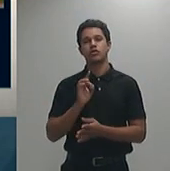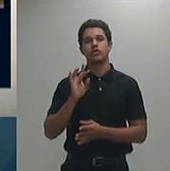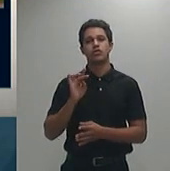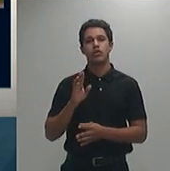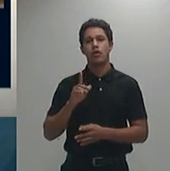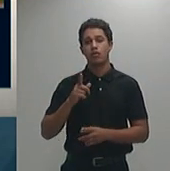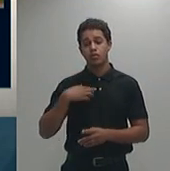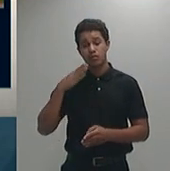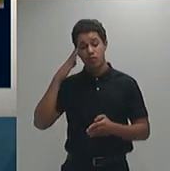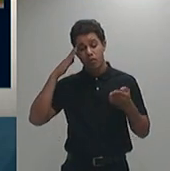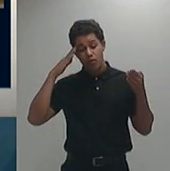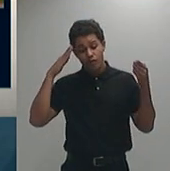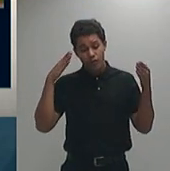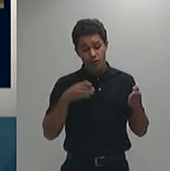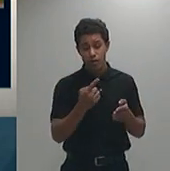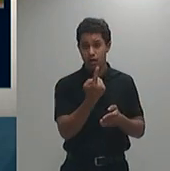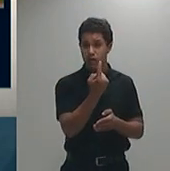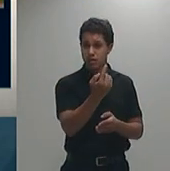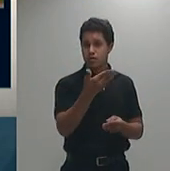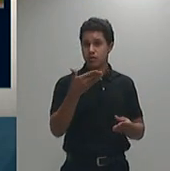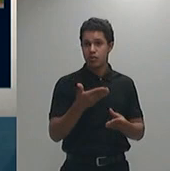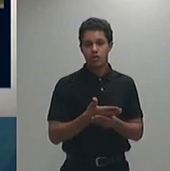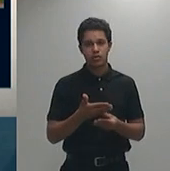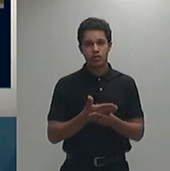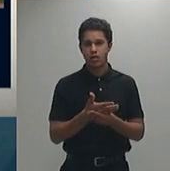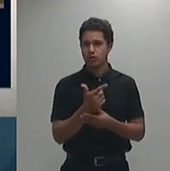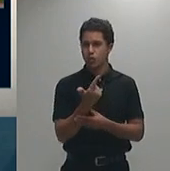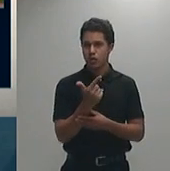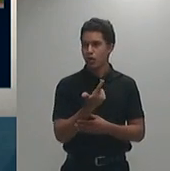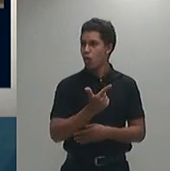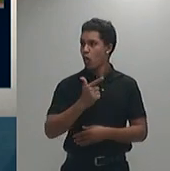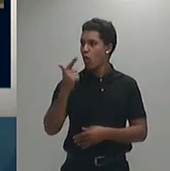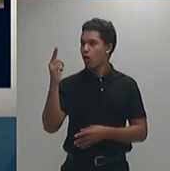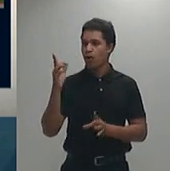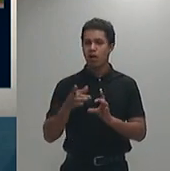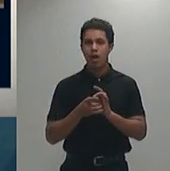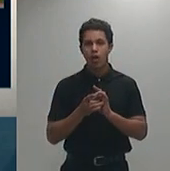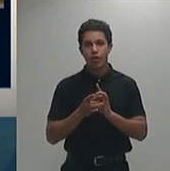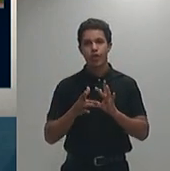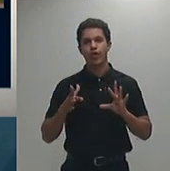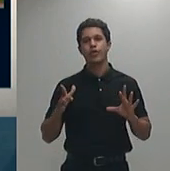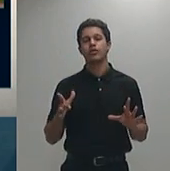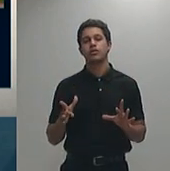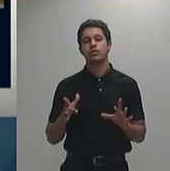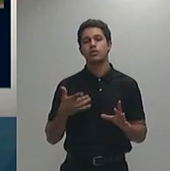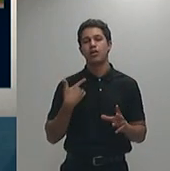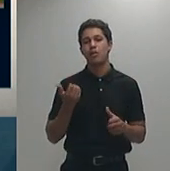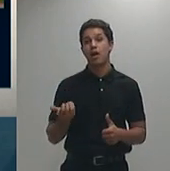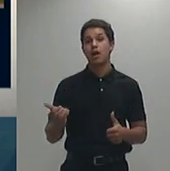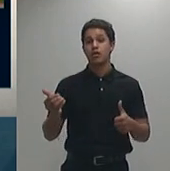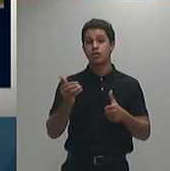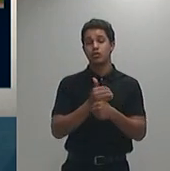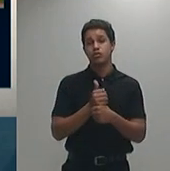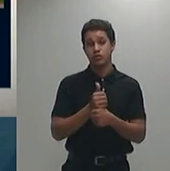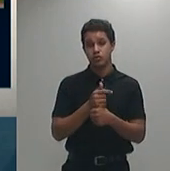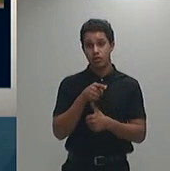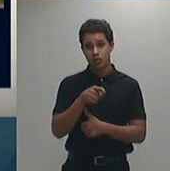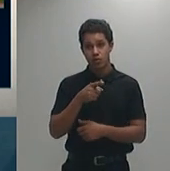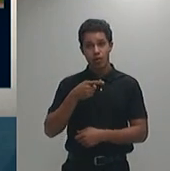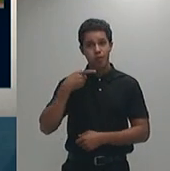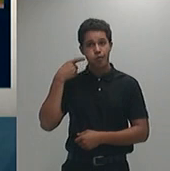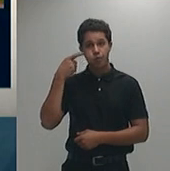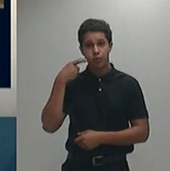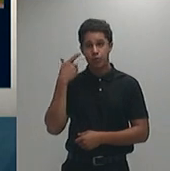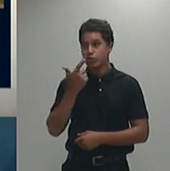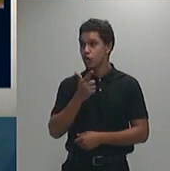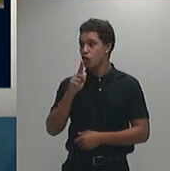específico processo não existindo autorização para que a parte do substitua o seu em casa em